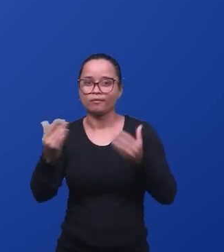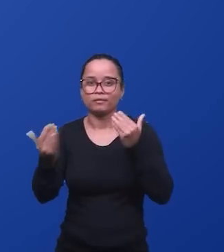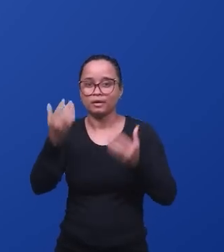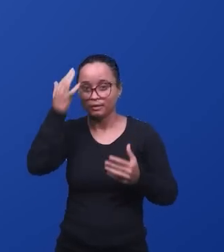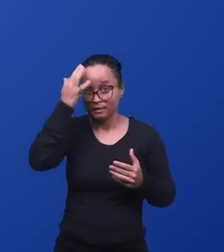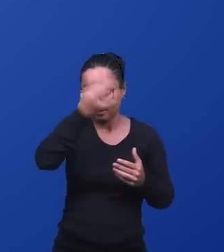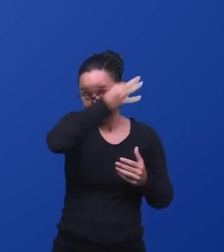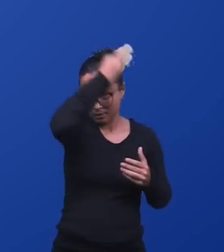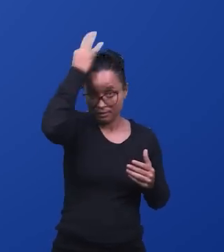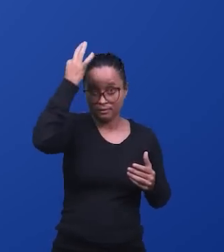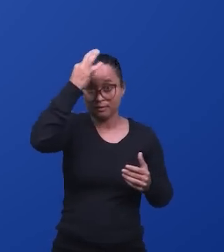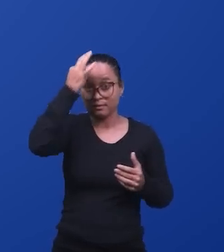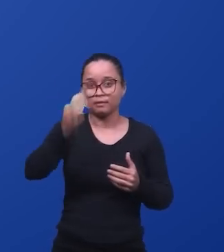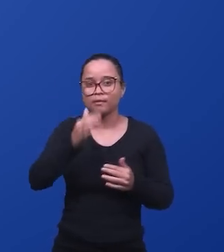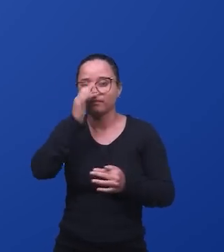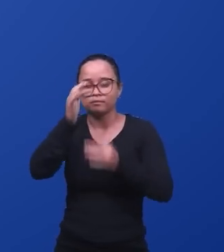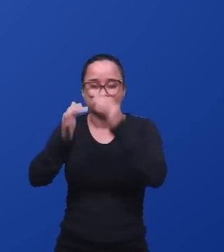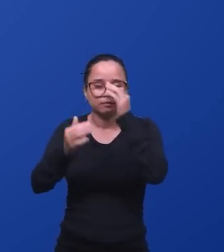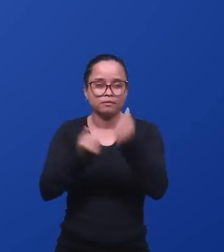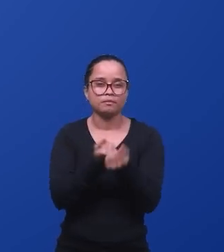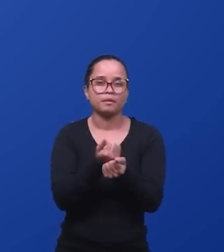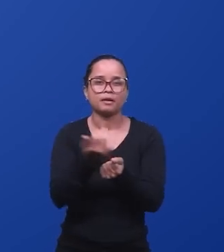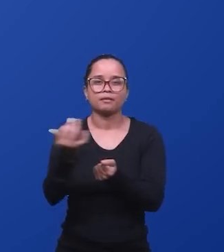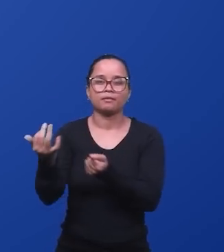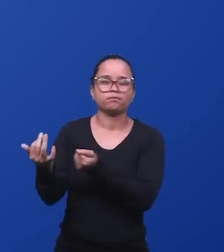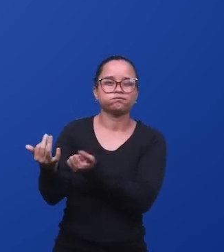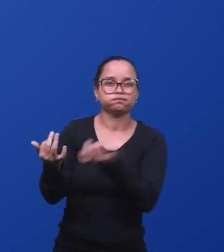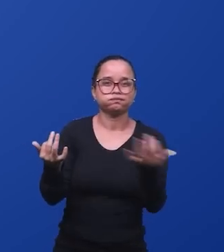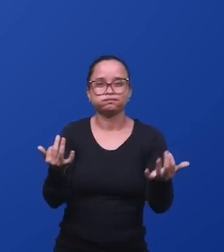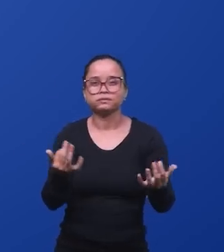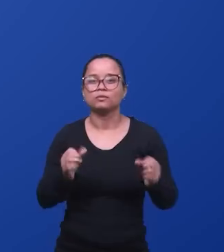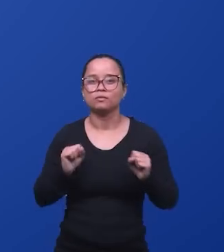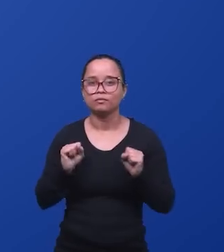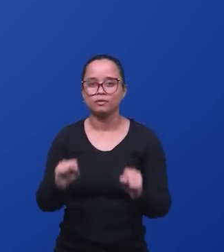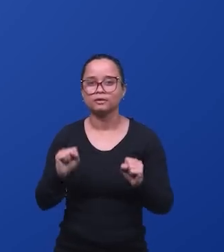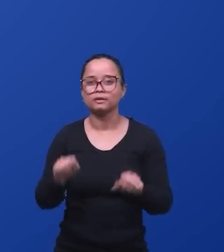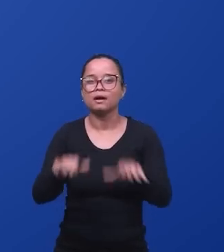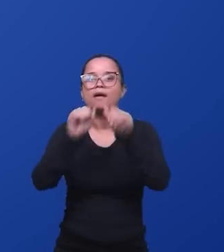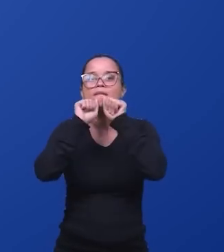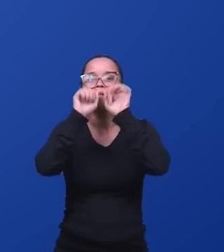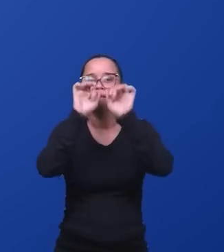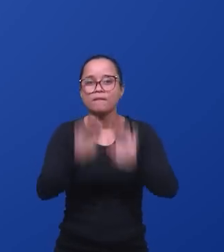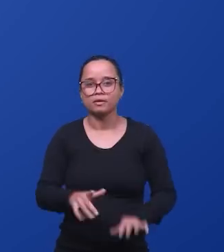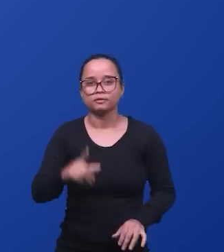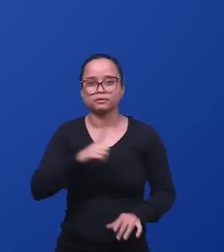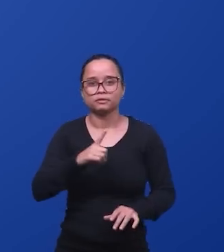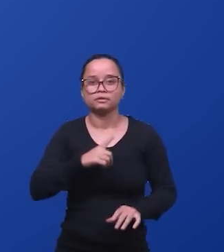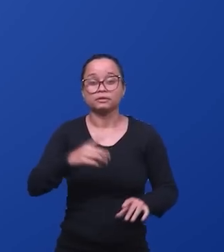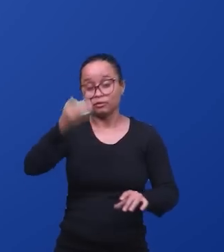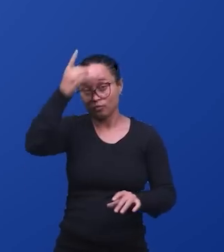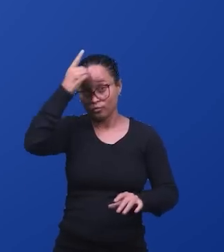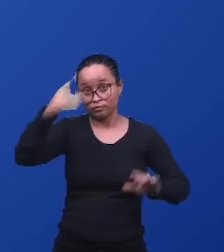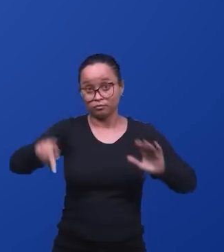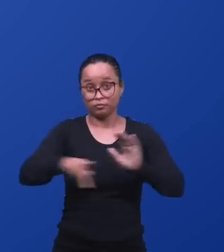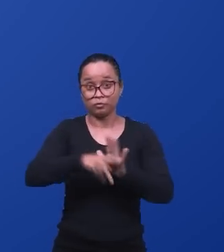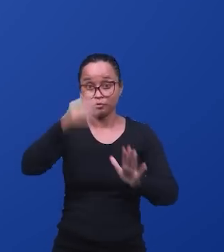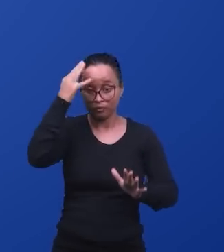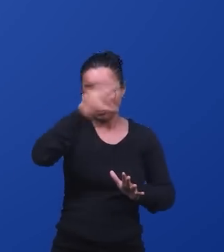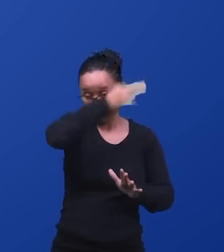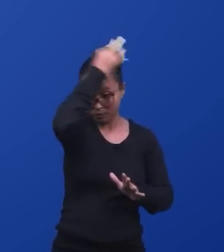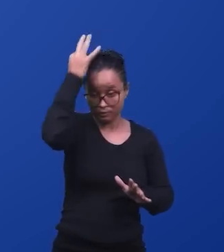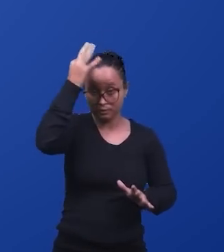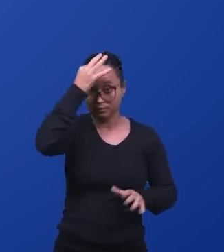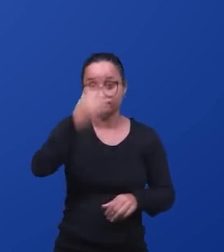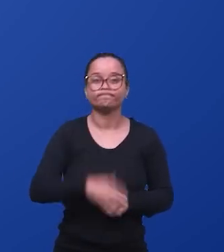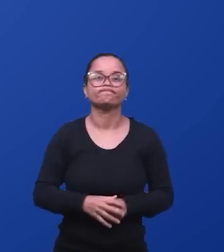Espírito Santo, tornando os jardins floridos. E nós podemos ter a bênção que são os dons espirituais no nosso meio.